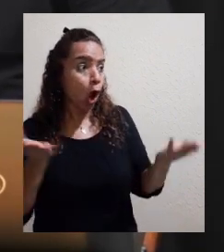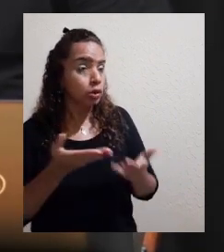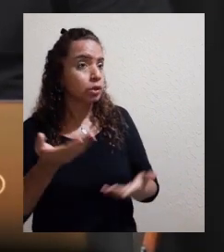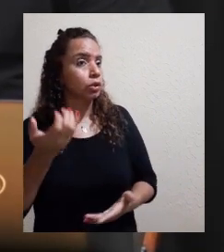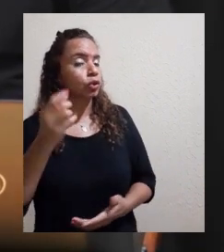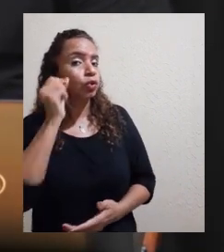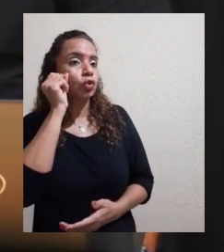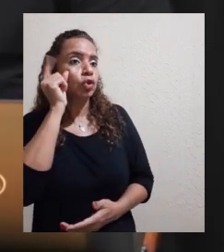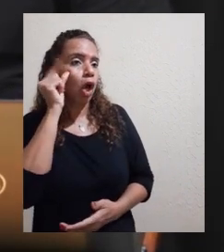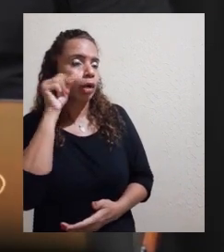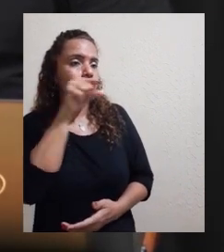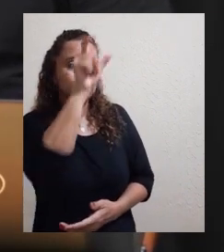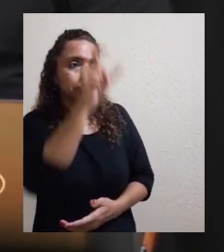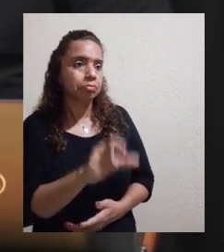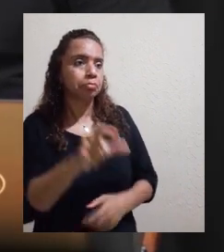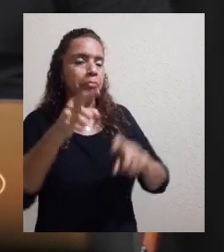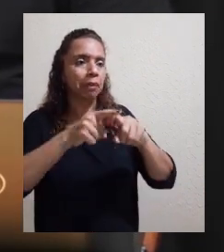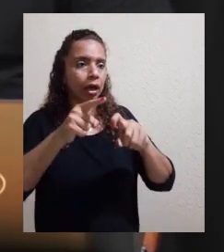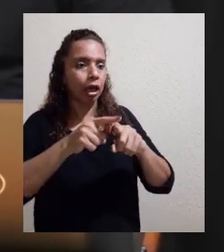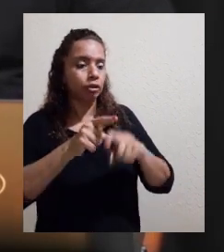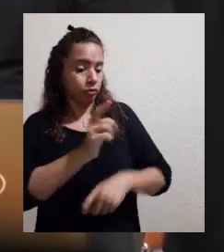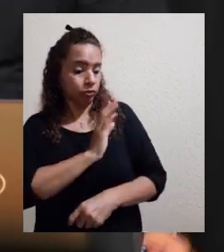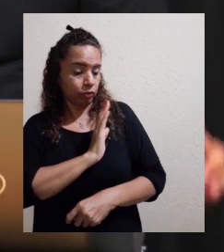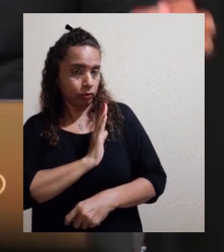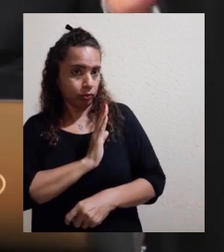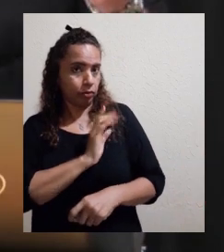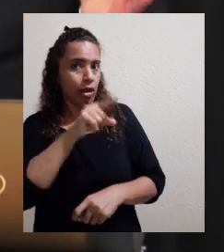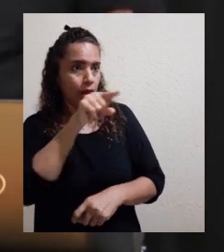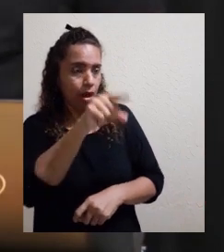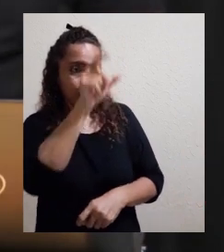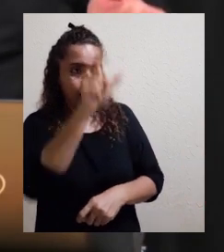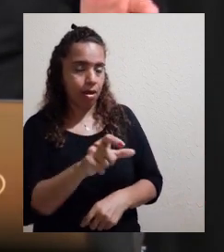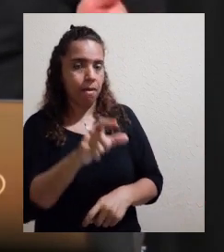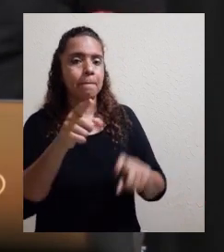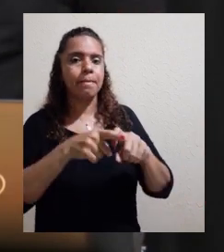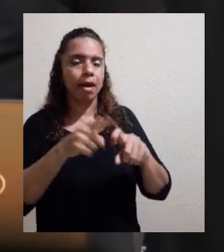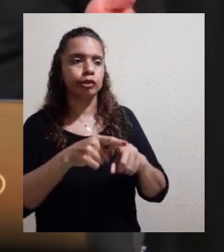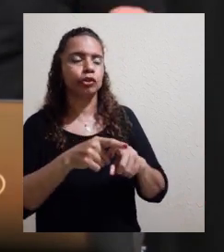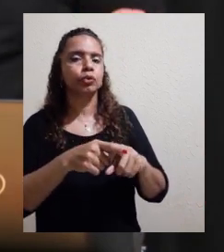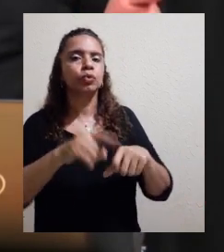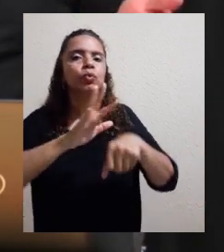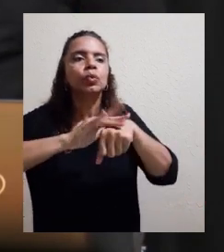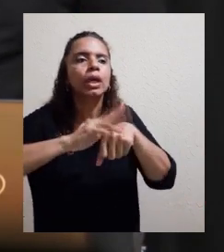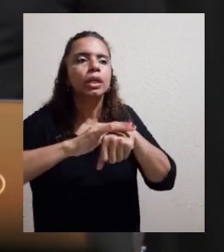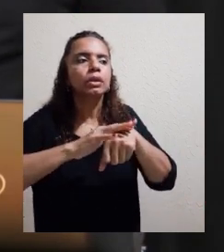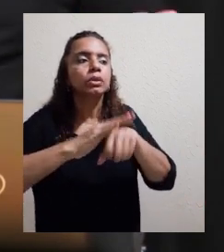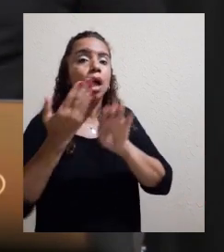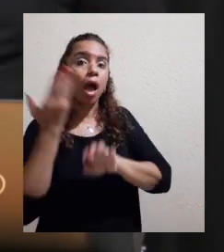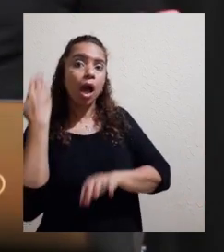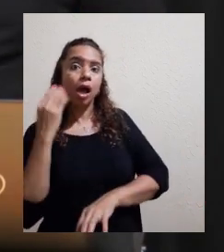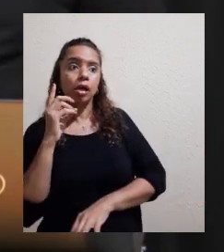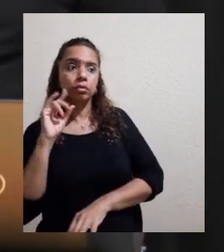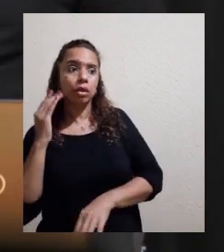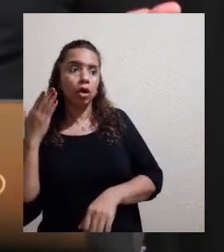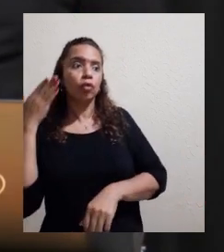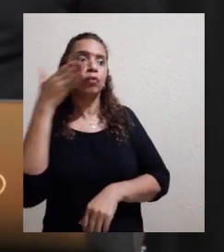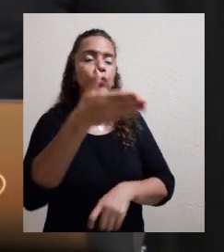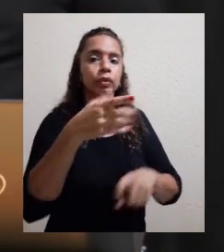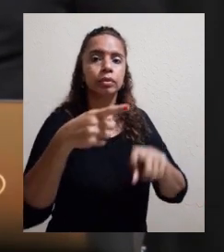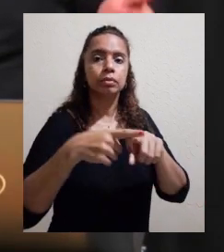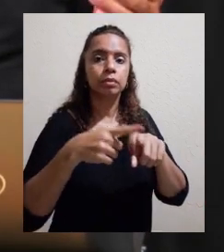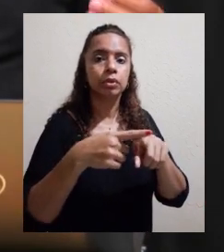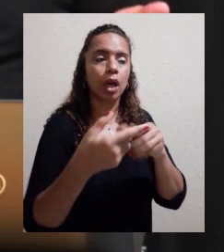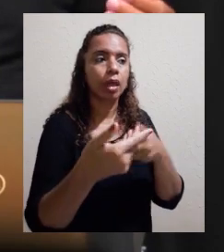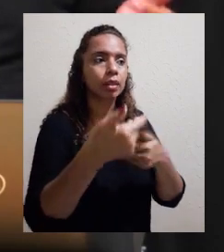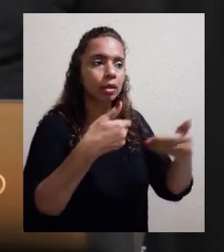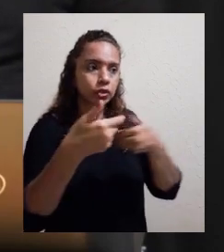que ele está com coronavírus, diagnosticado desde sábado. Eu avisei para a minha chefe e hoje não fui trabalhar, mas não estou não sentindo